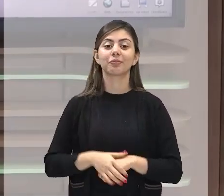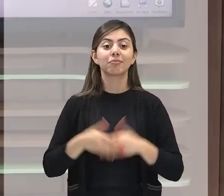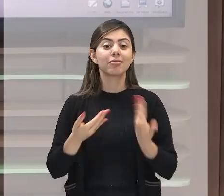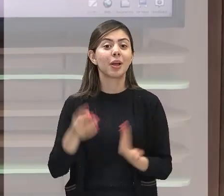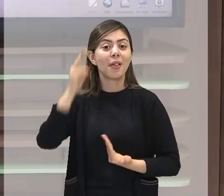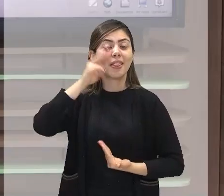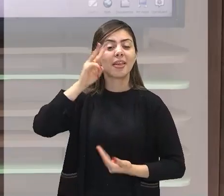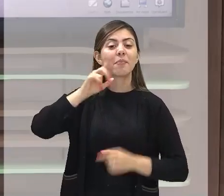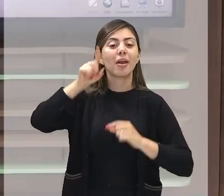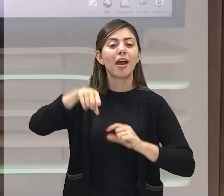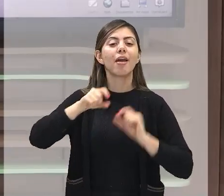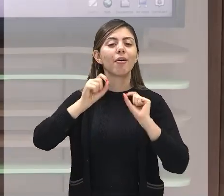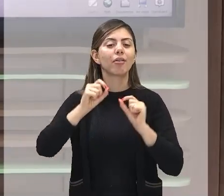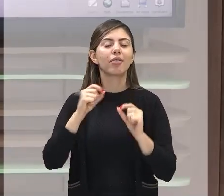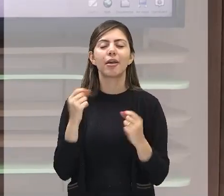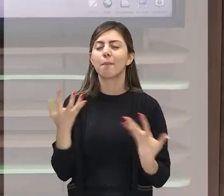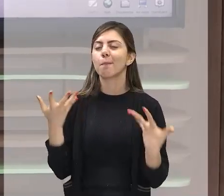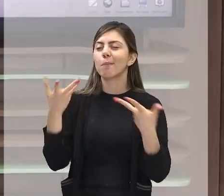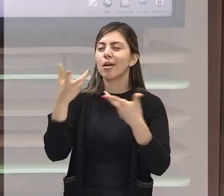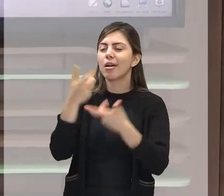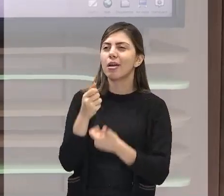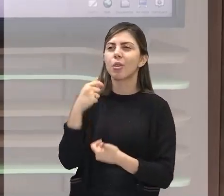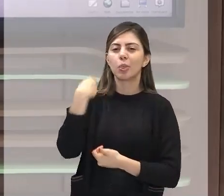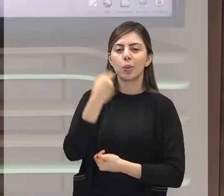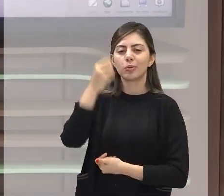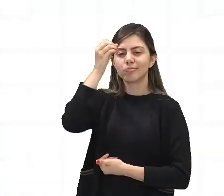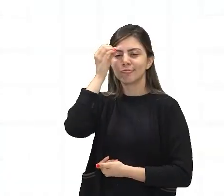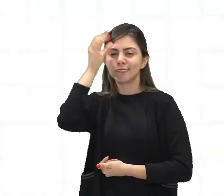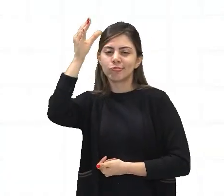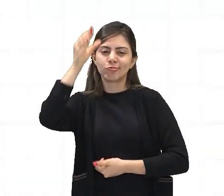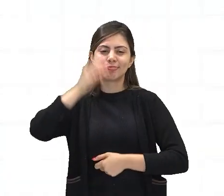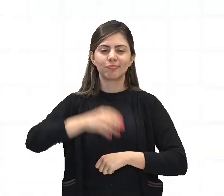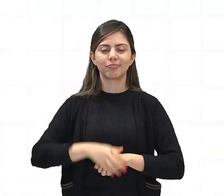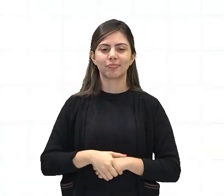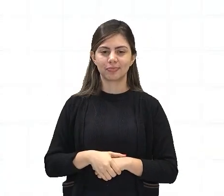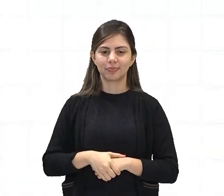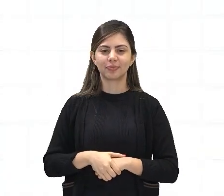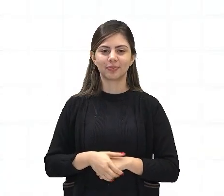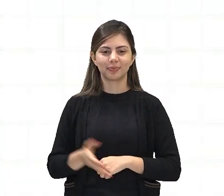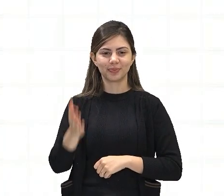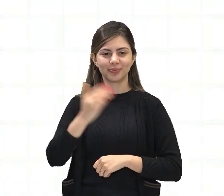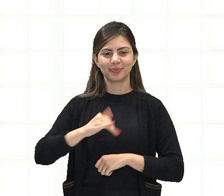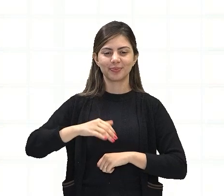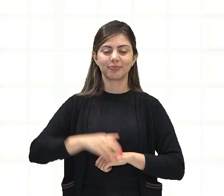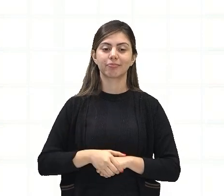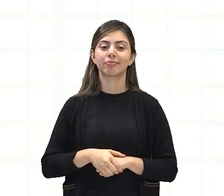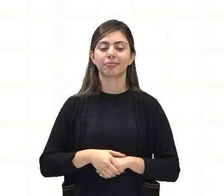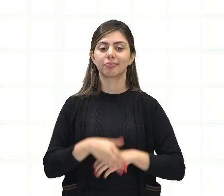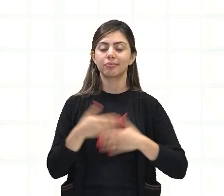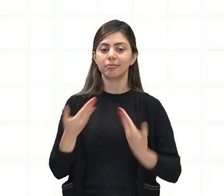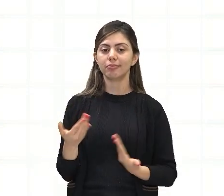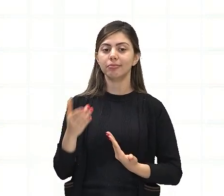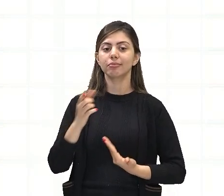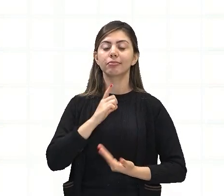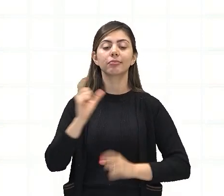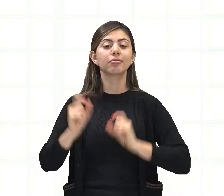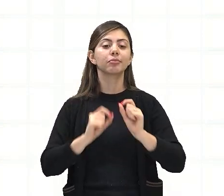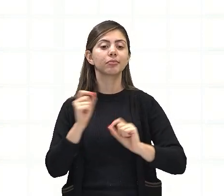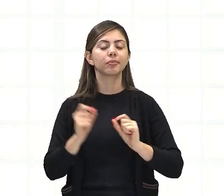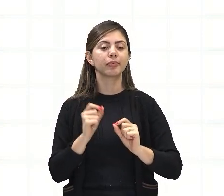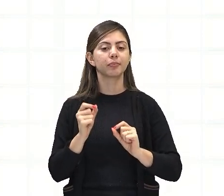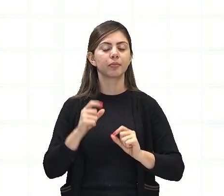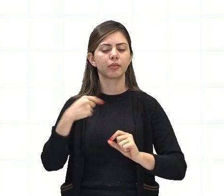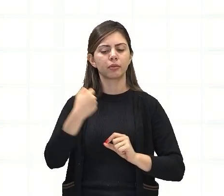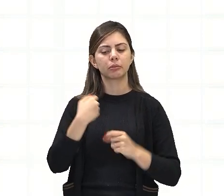uma experiência de aprendizagem. Flua. Vamos lá? Nós temos, então, agora de